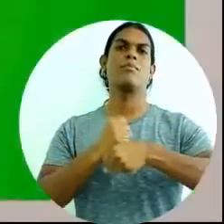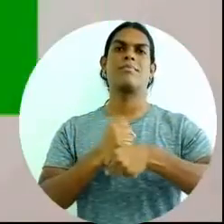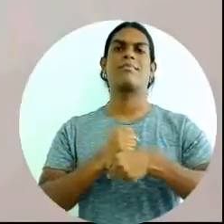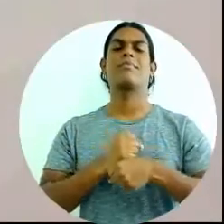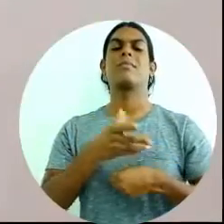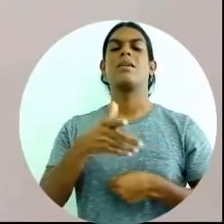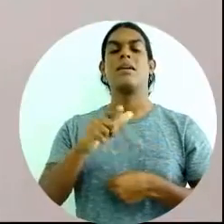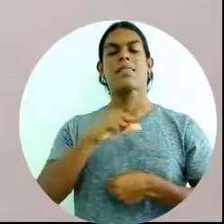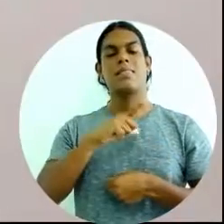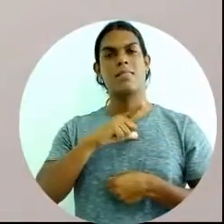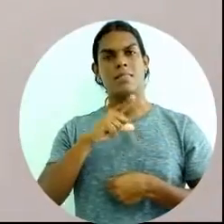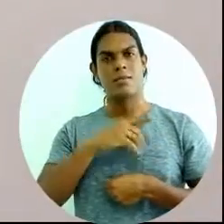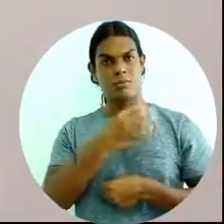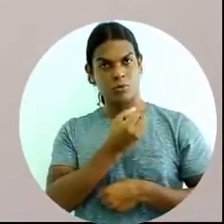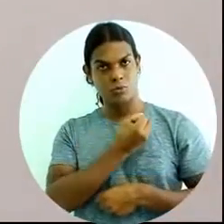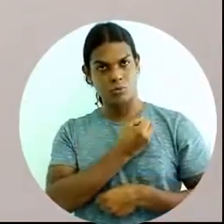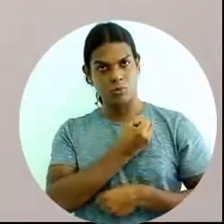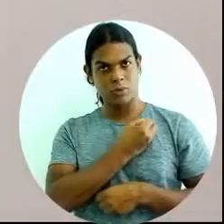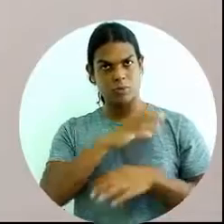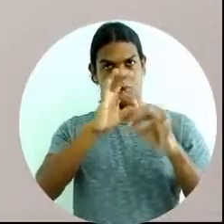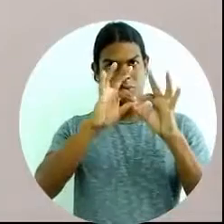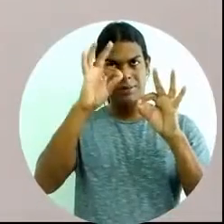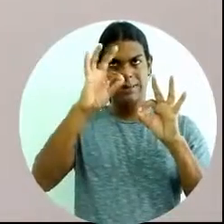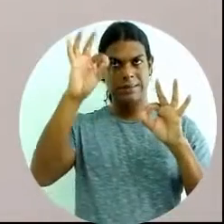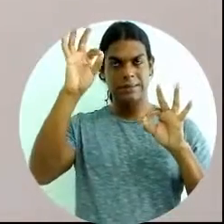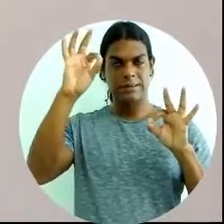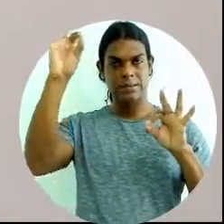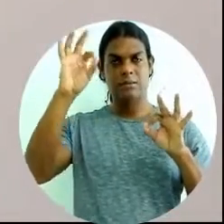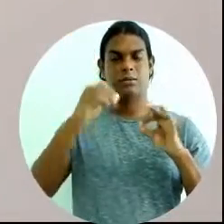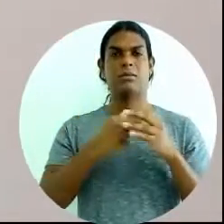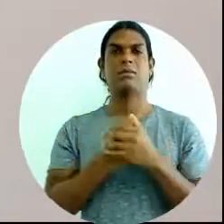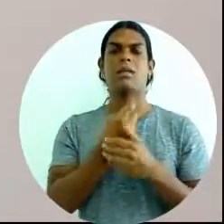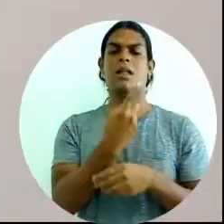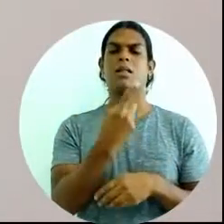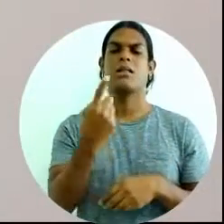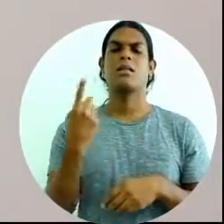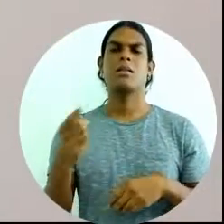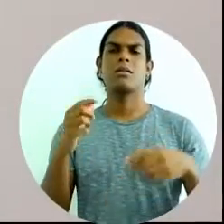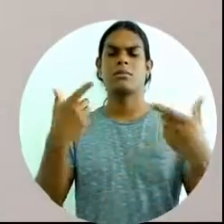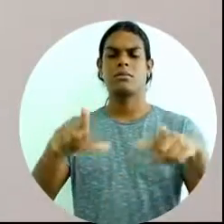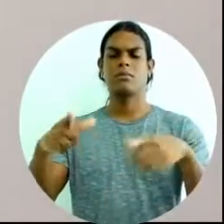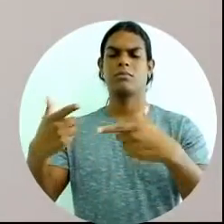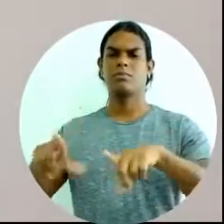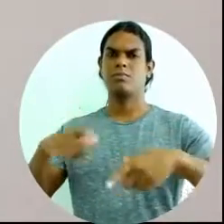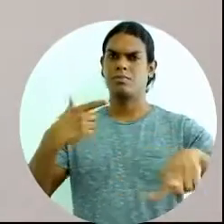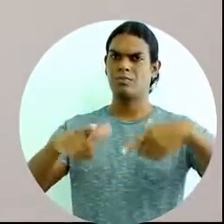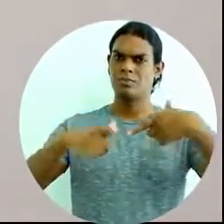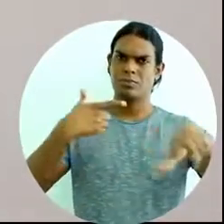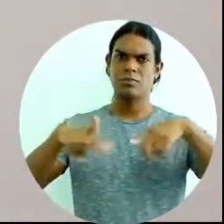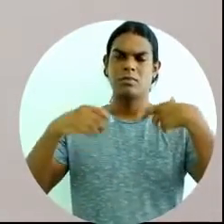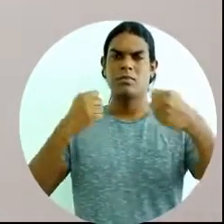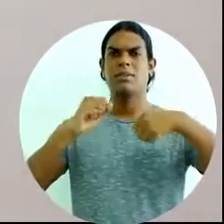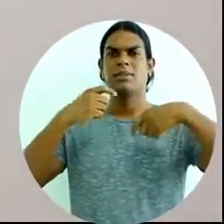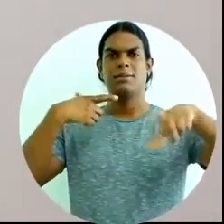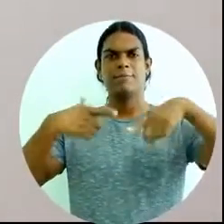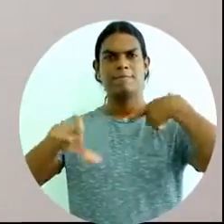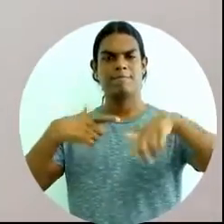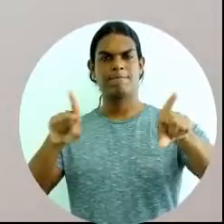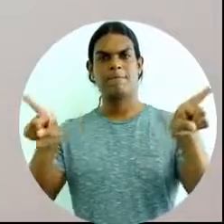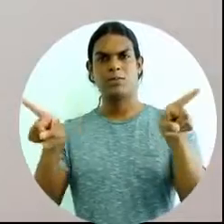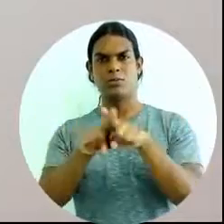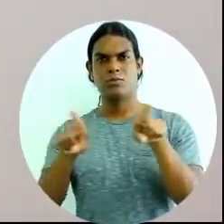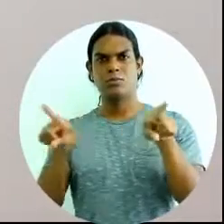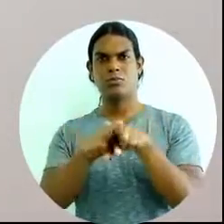nós temos indicadores. E os colaboradores de cada área devem agir como se estivessem